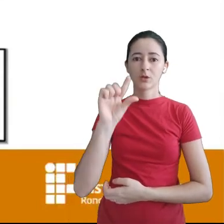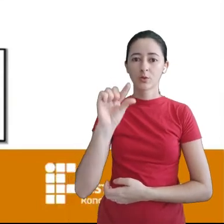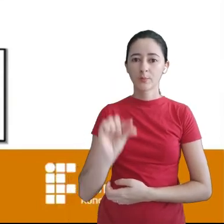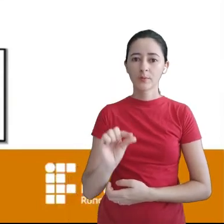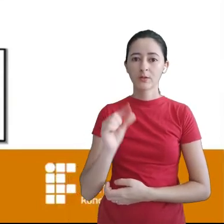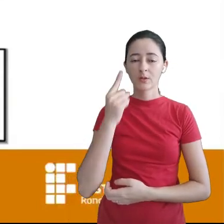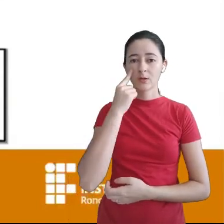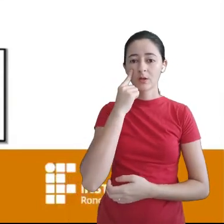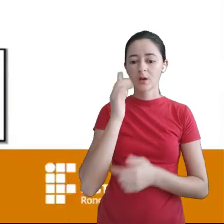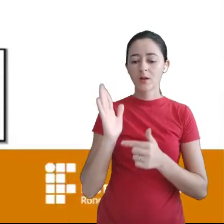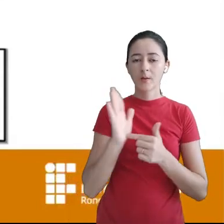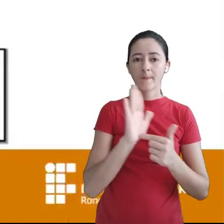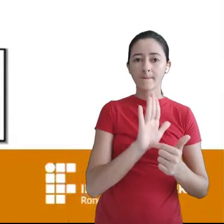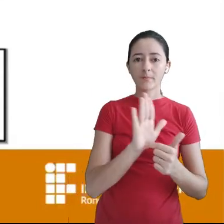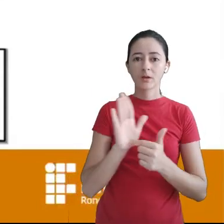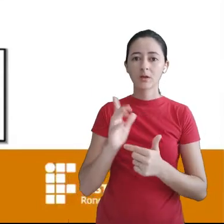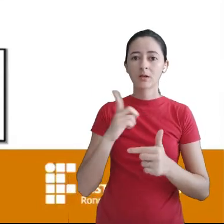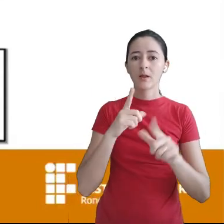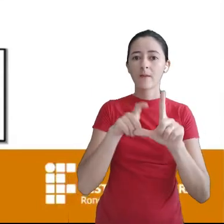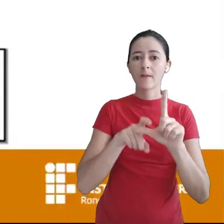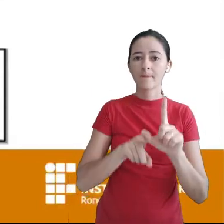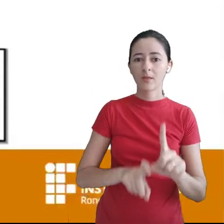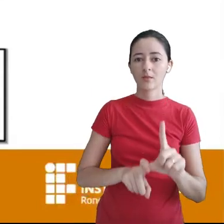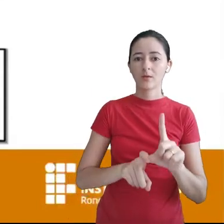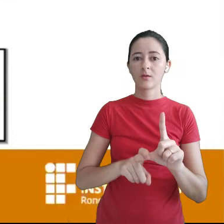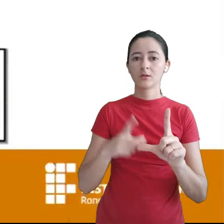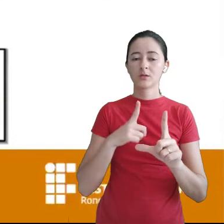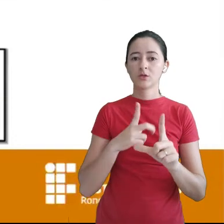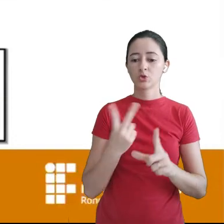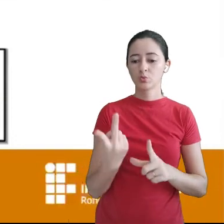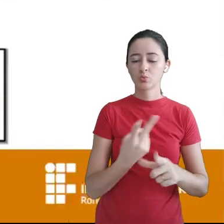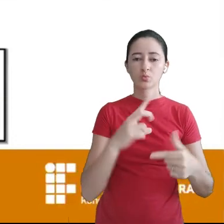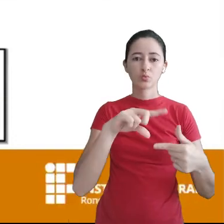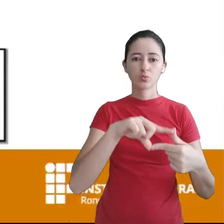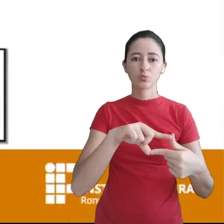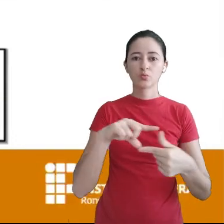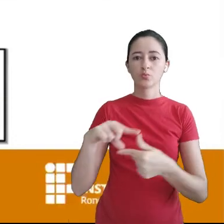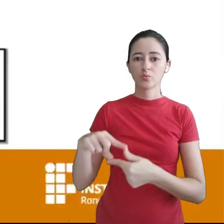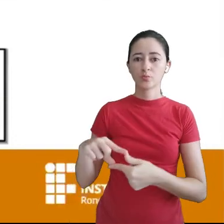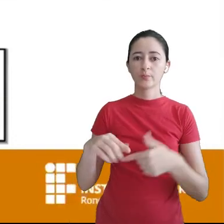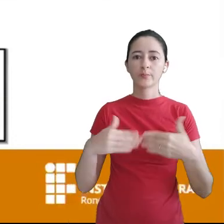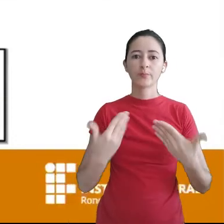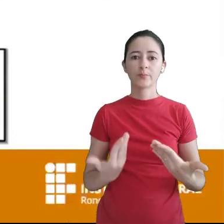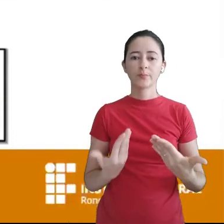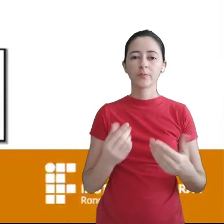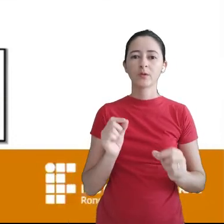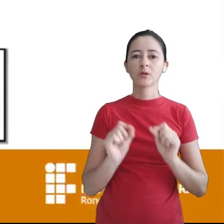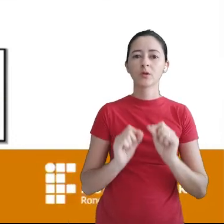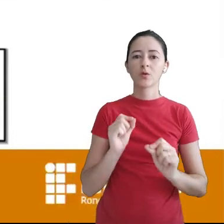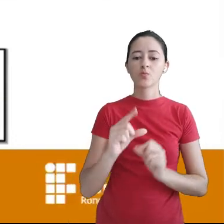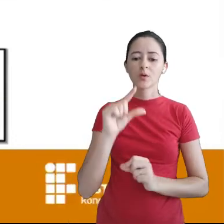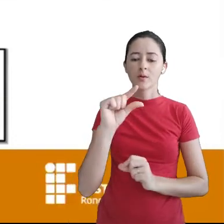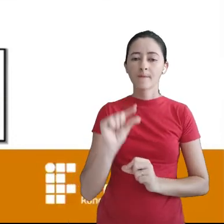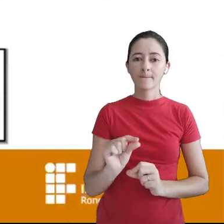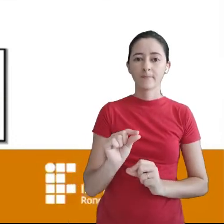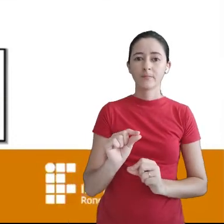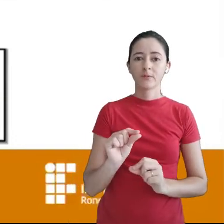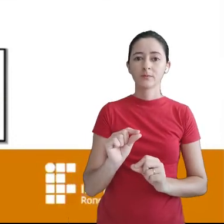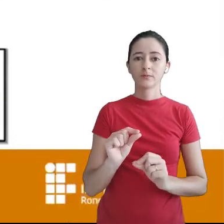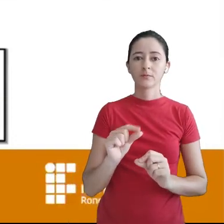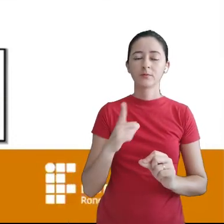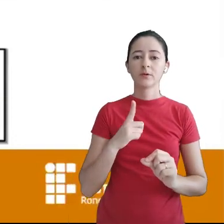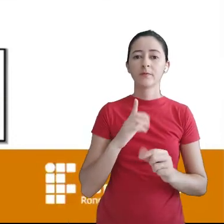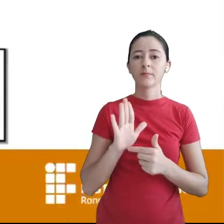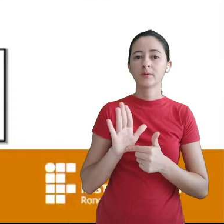ela estabelece a dependência entre os registros de duas tabelas. Tá? Então, cardinalidade